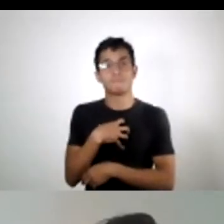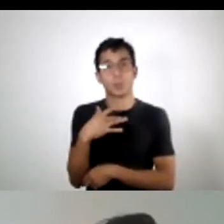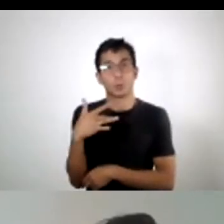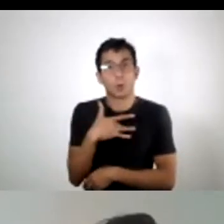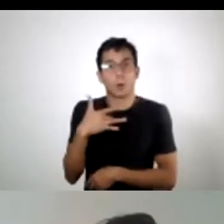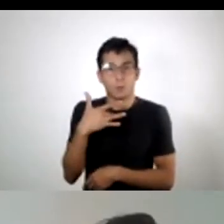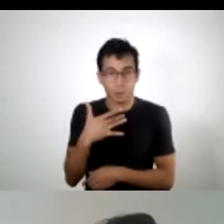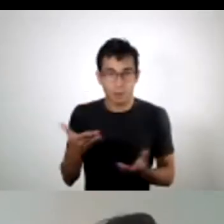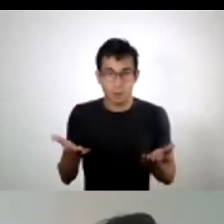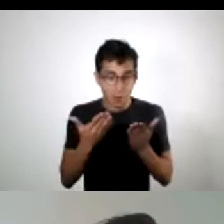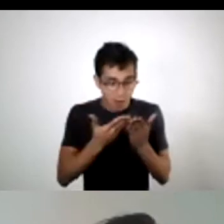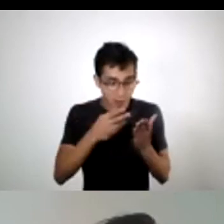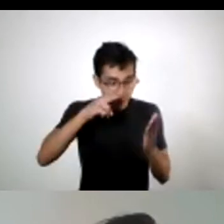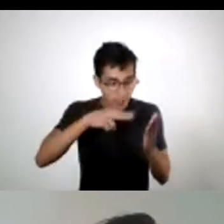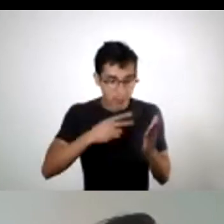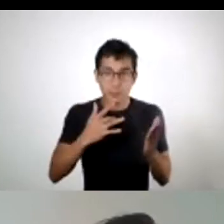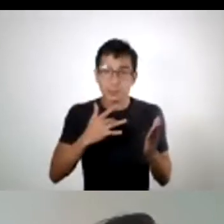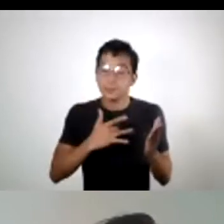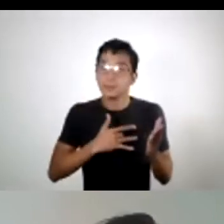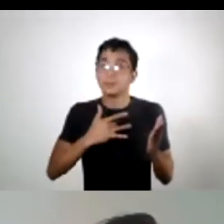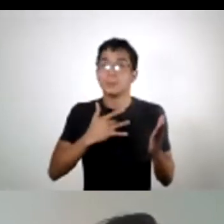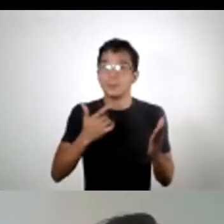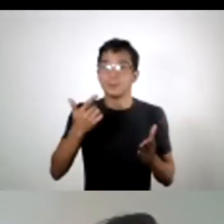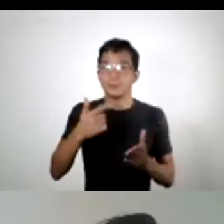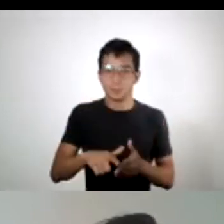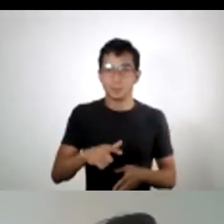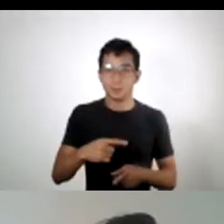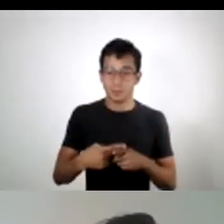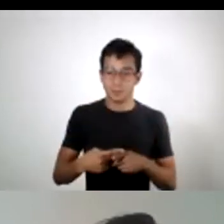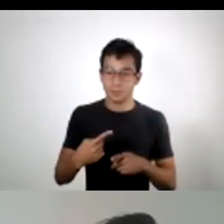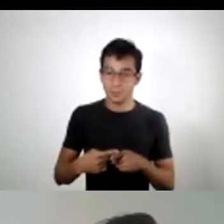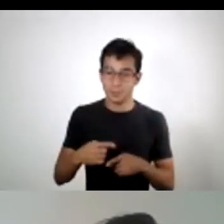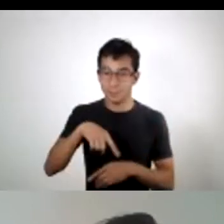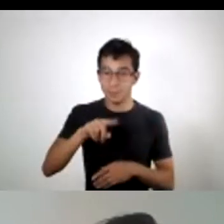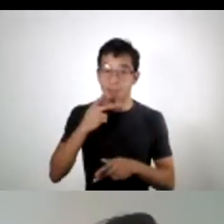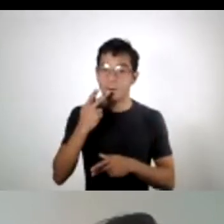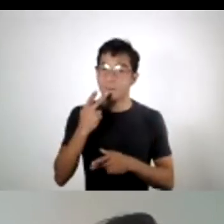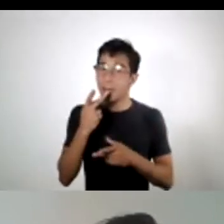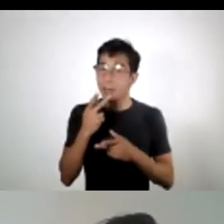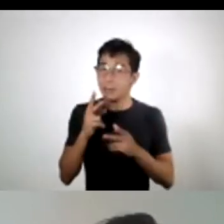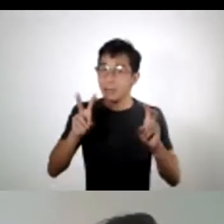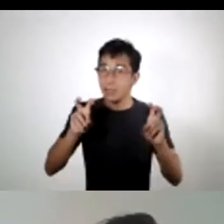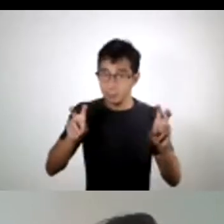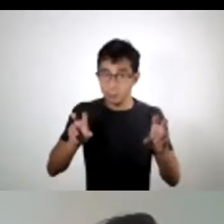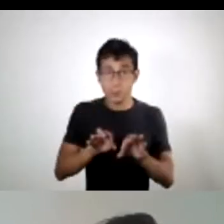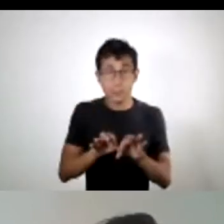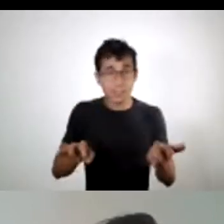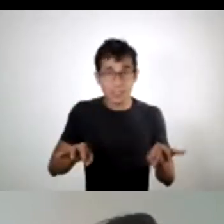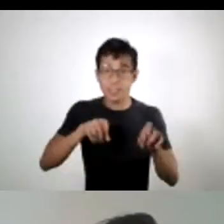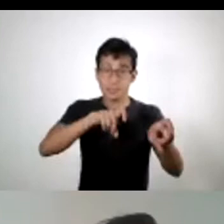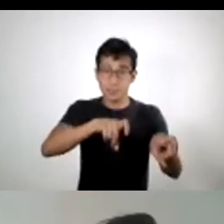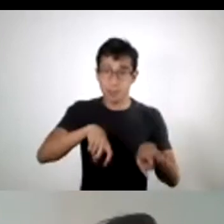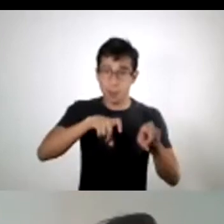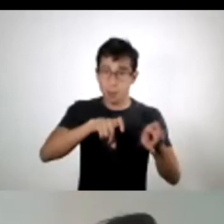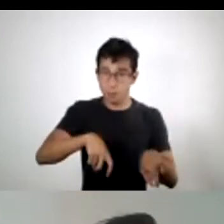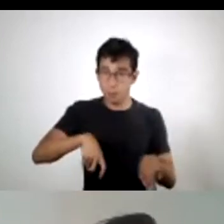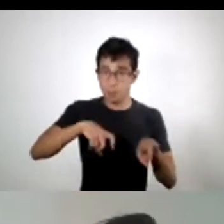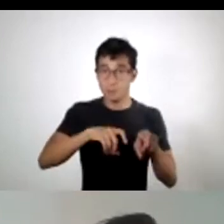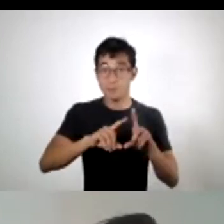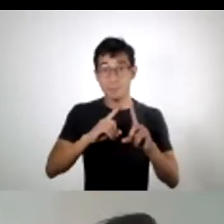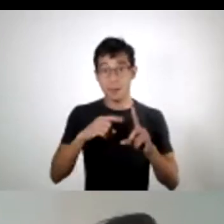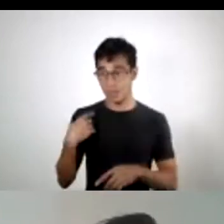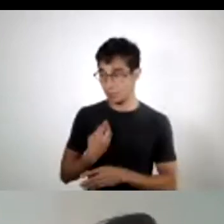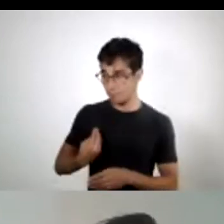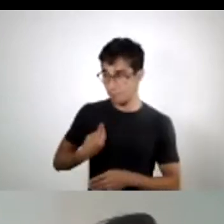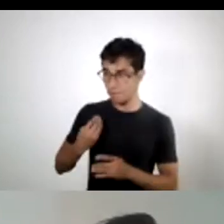apesar de vocês estarem falando de uma coisa muito simples, que é a roça, para a gente que vive nessa selva